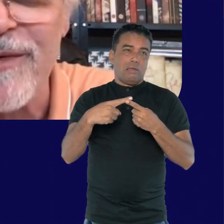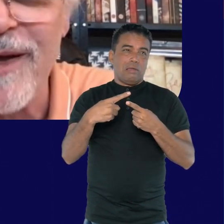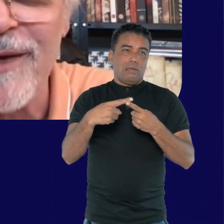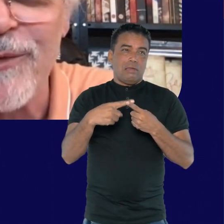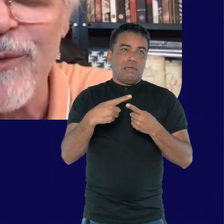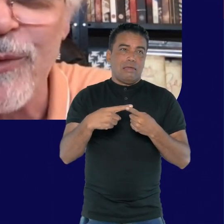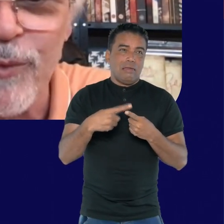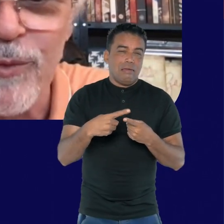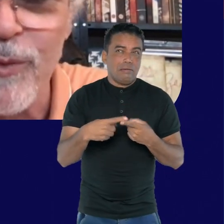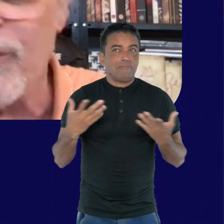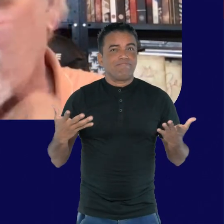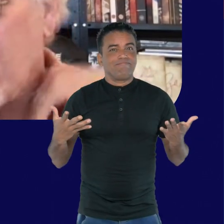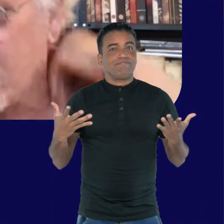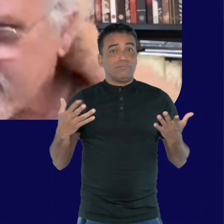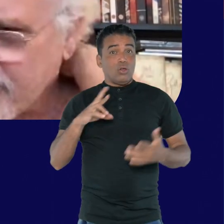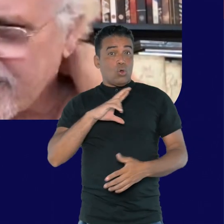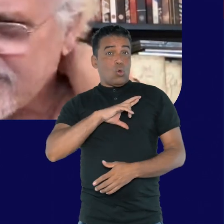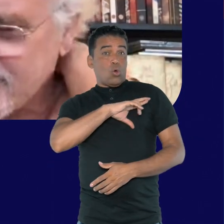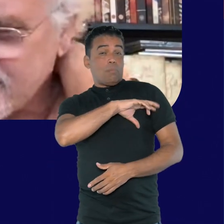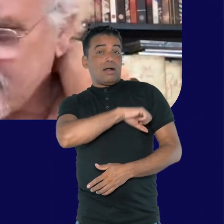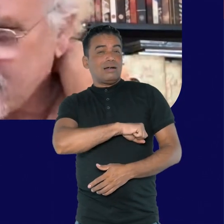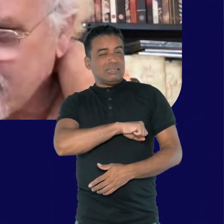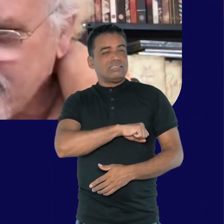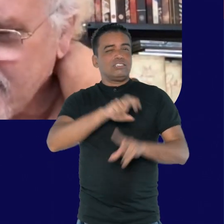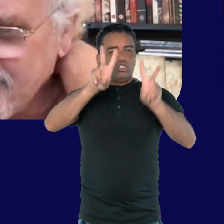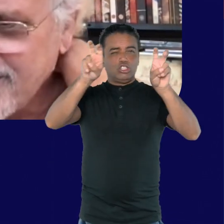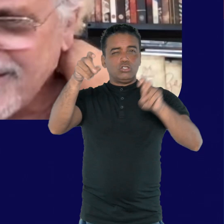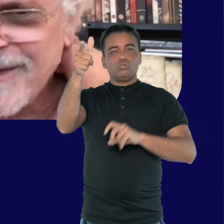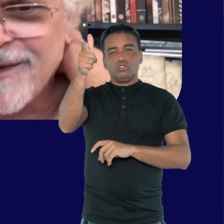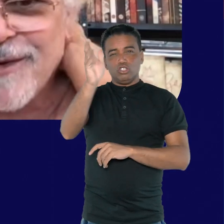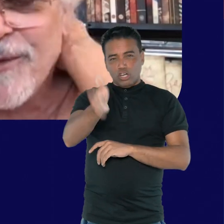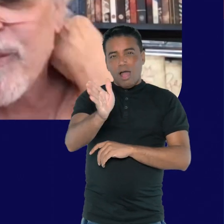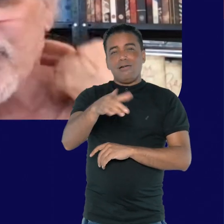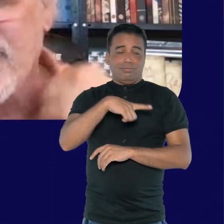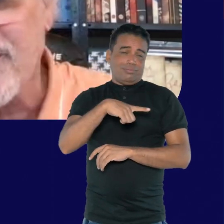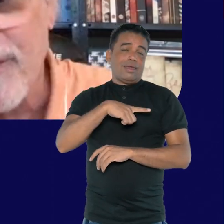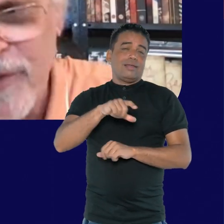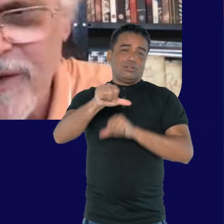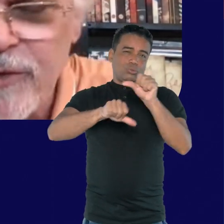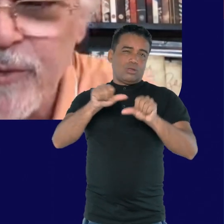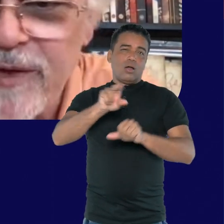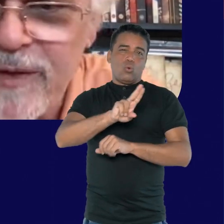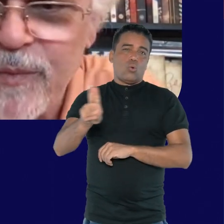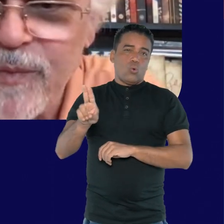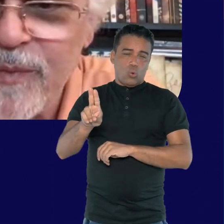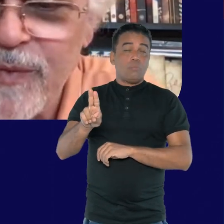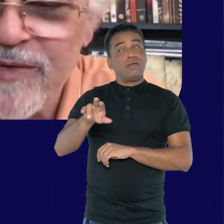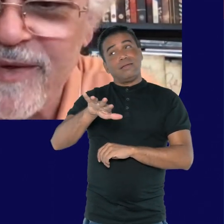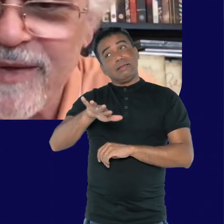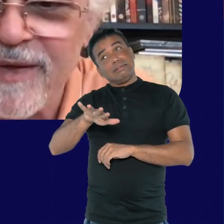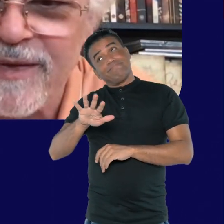ano passado, um romance com esse título, então